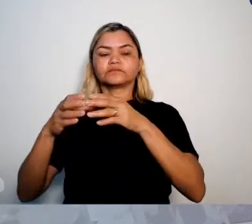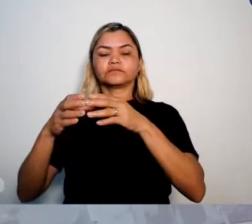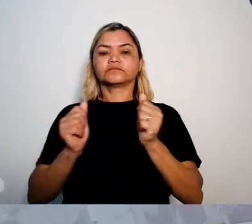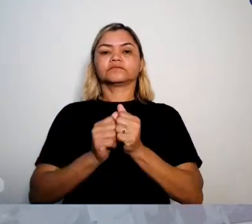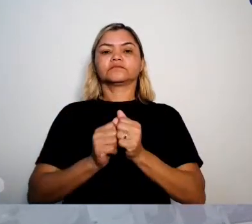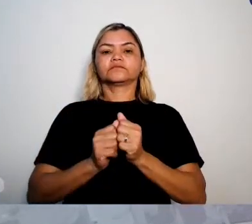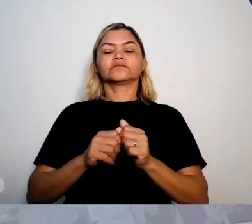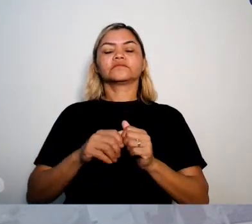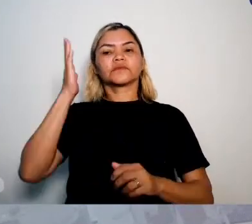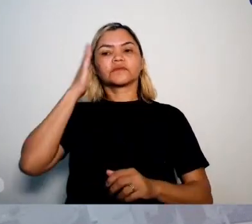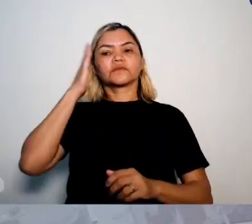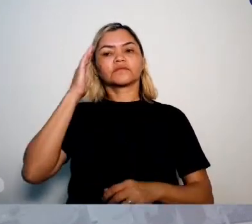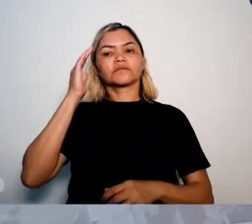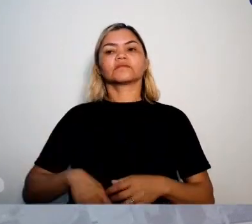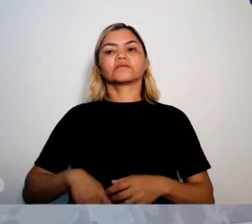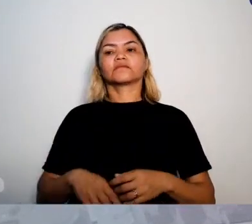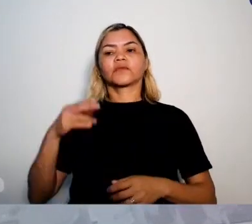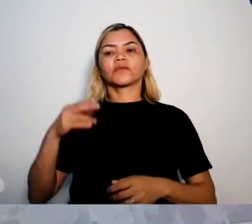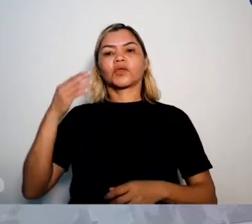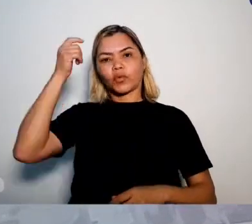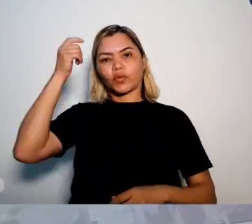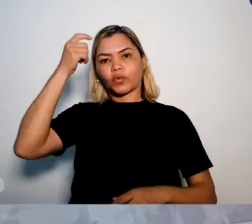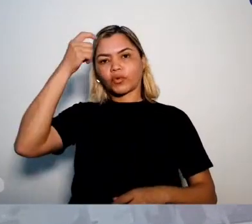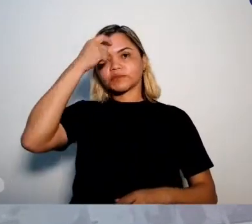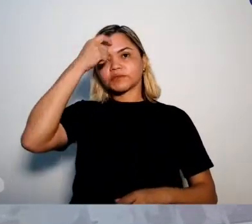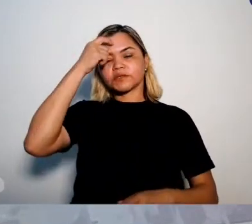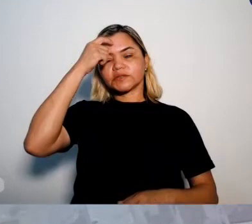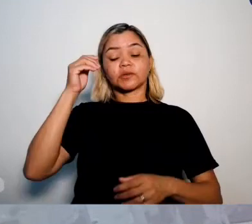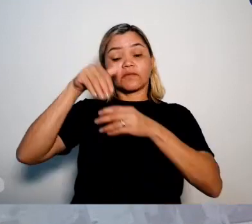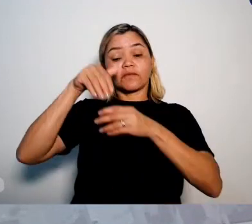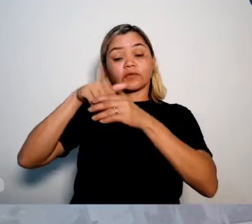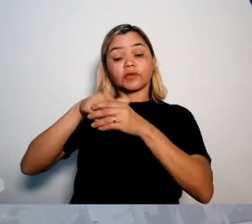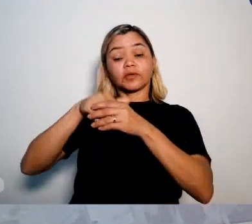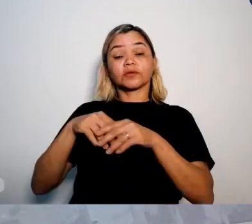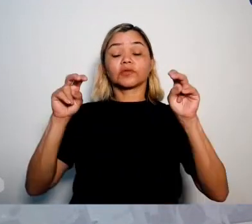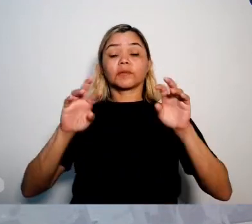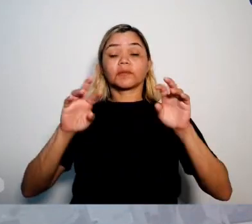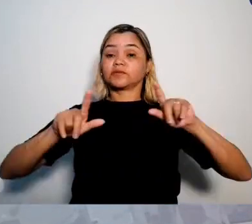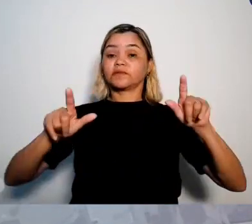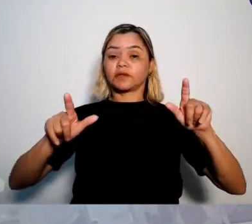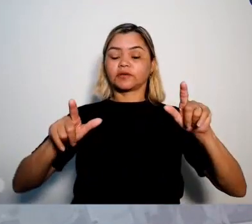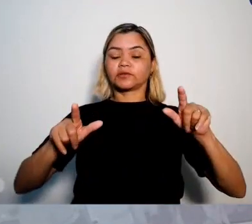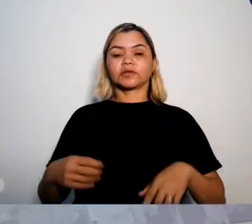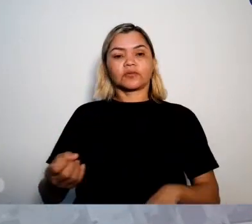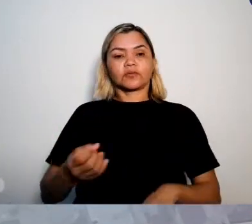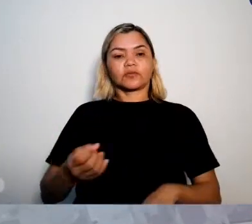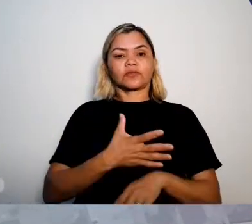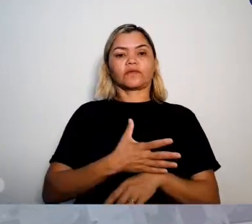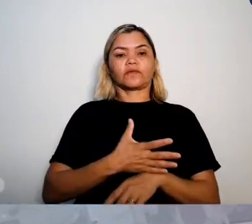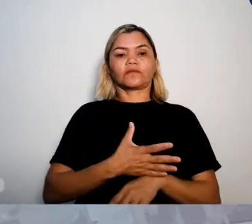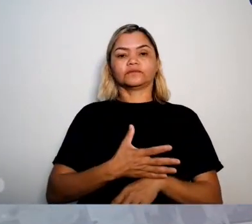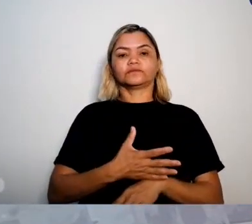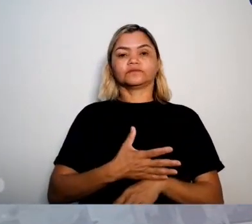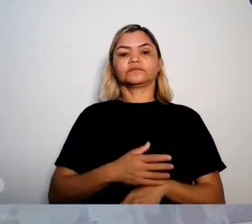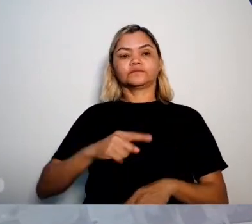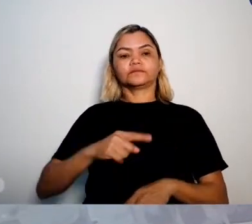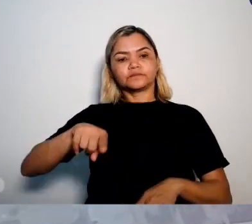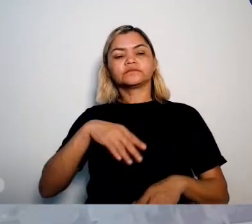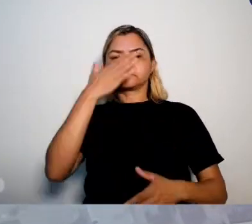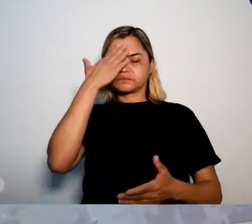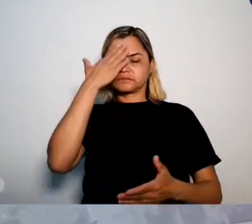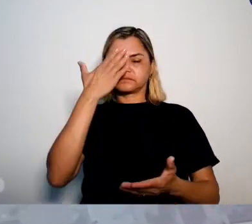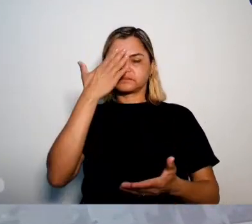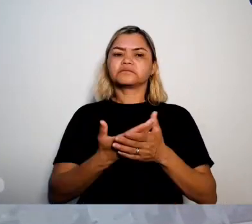exata consciência do que nós estamos votando, porque é uma questão diferente. Para mim, isso é novidade, eu acredito que para a grande maioria dos senhores também é. E por que